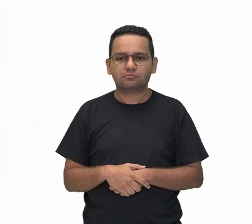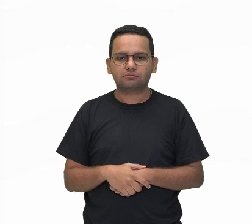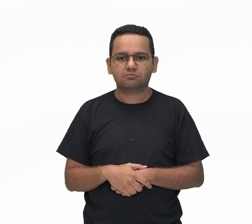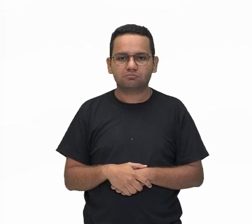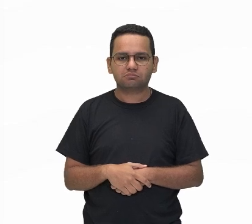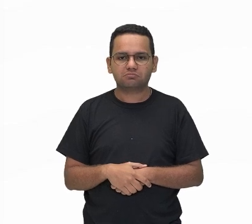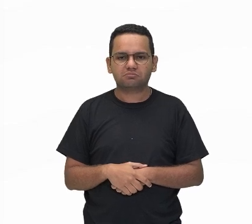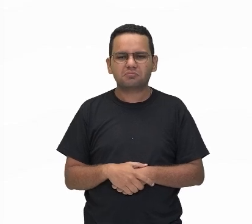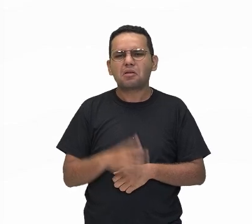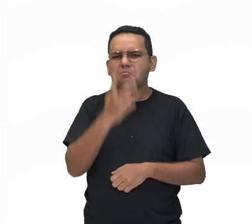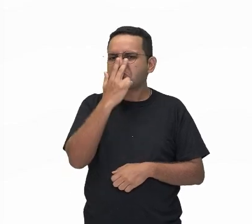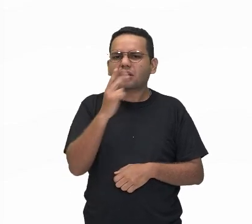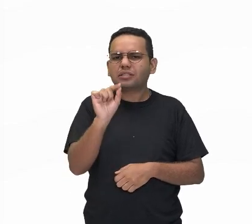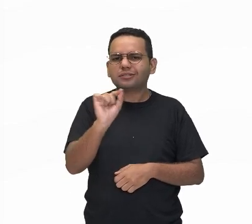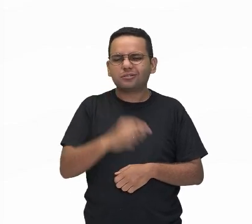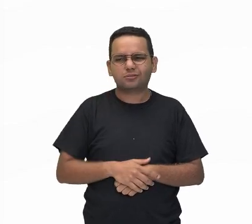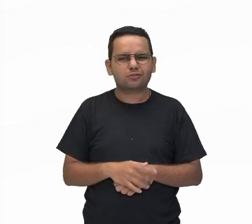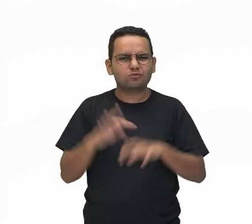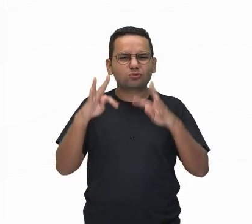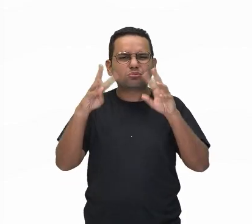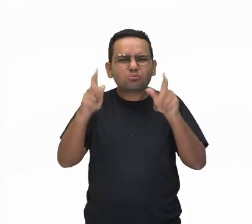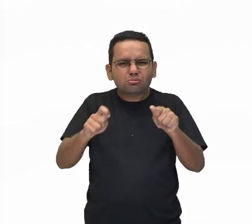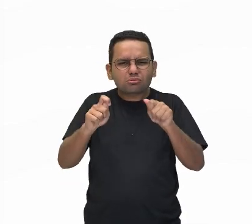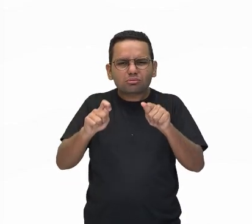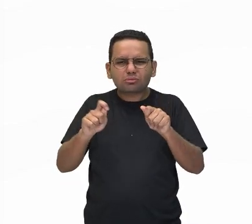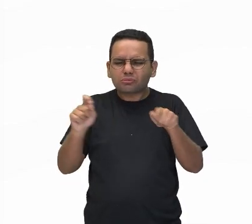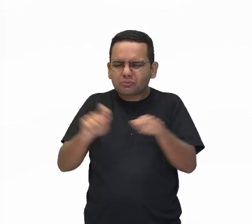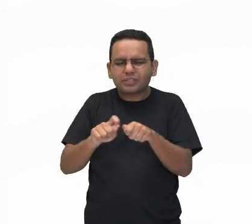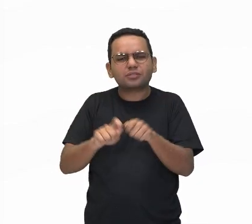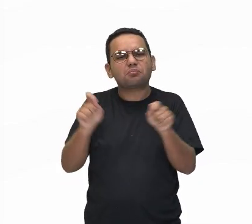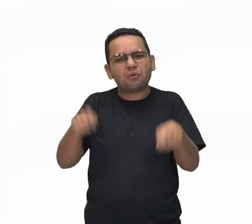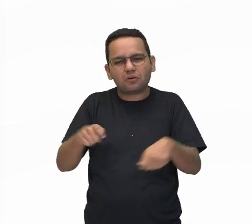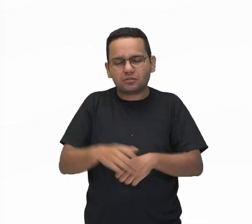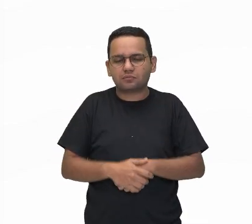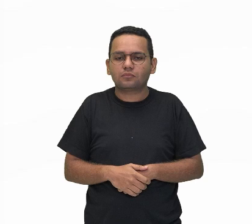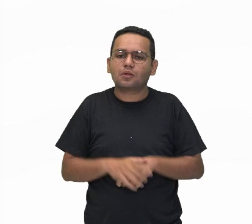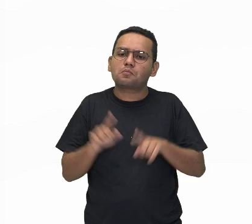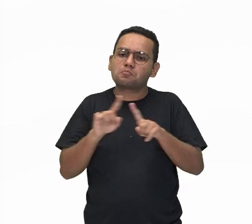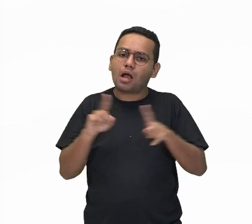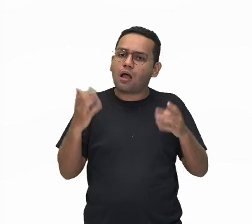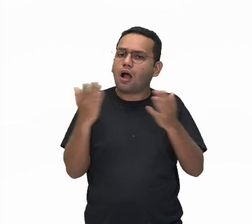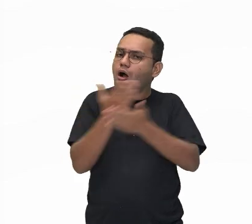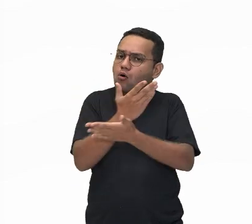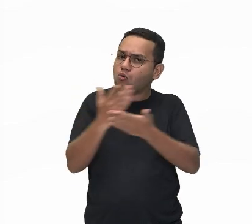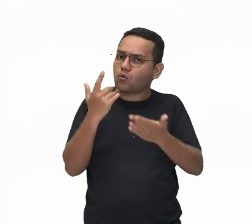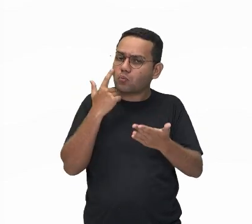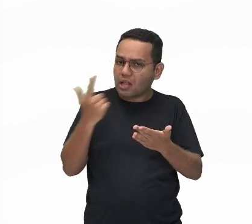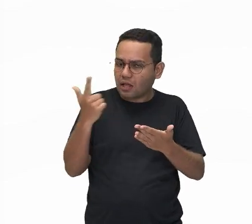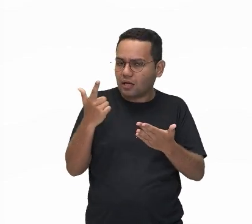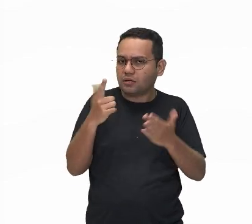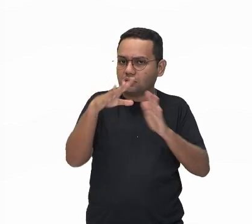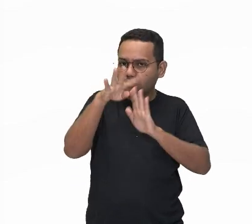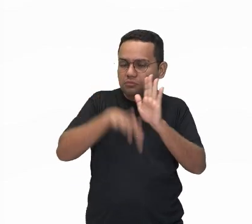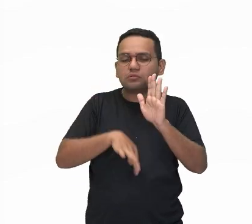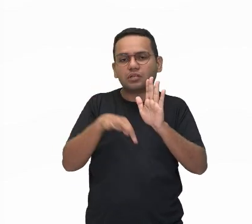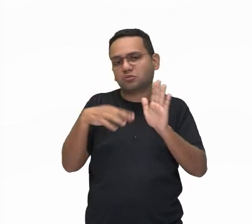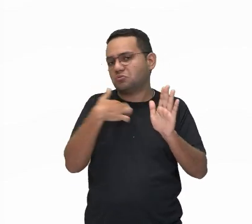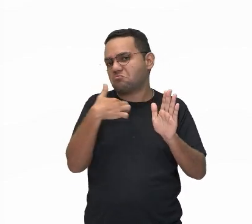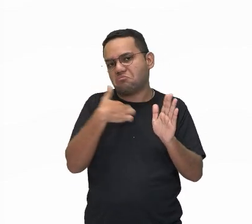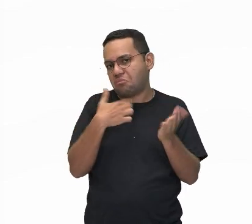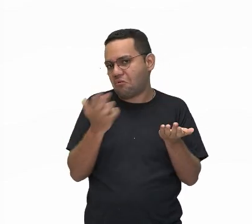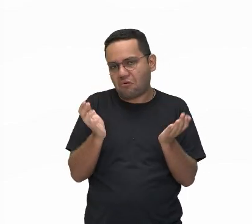dessa competição. Apenas algumas coisas não era permitido, como a gente já citou aqui para